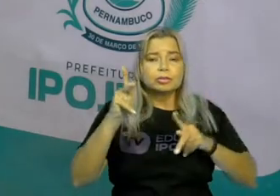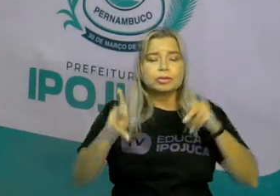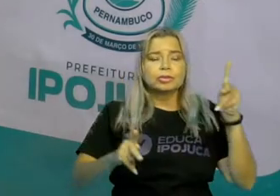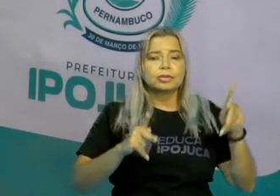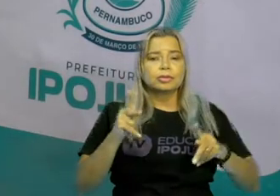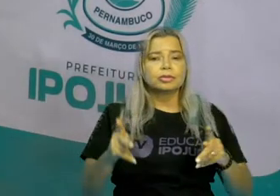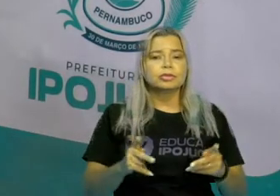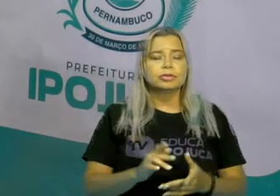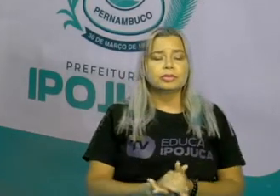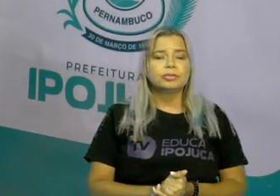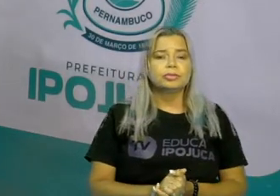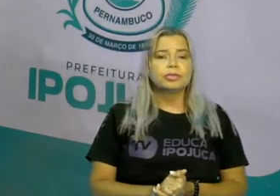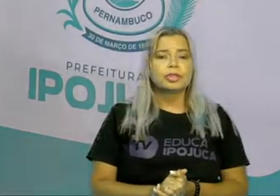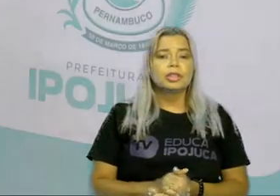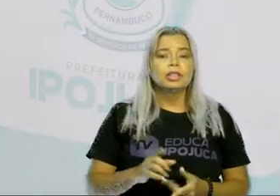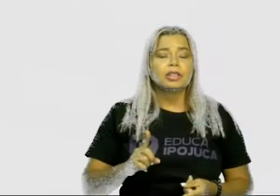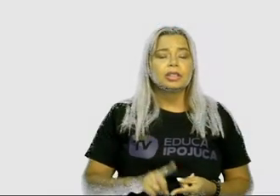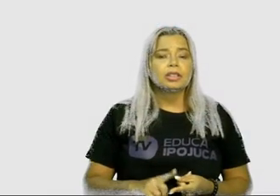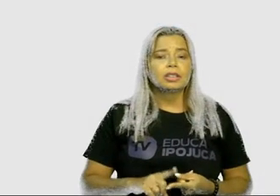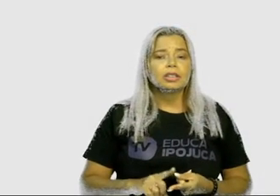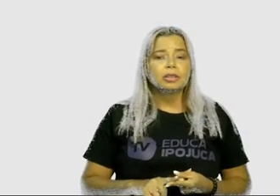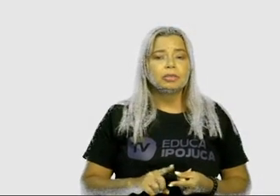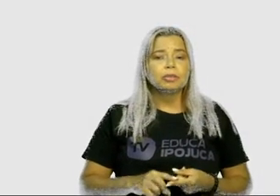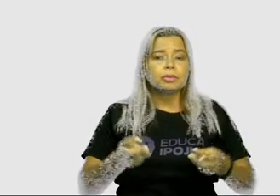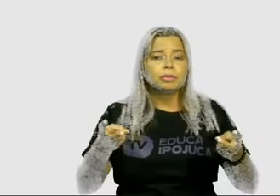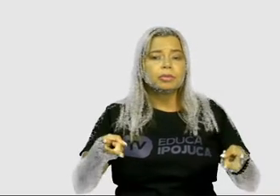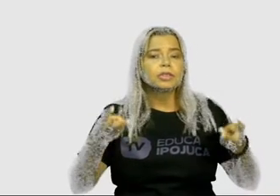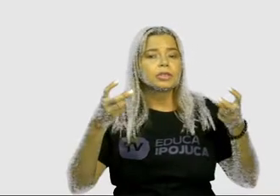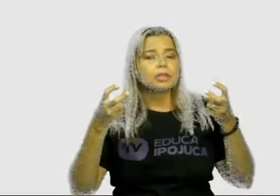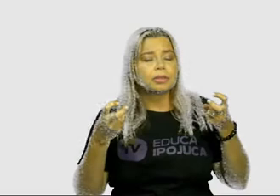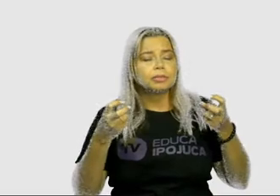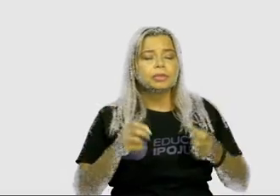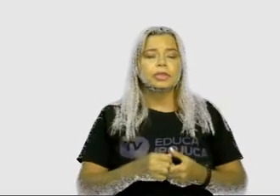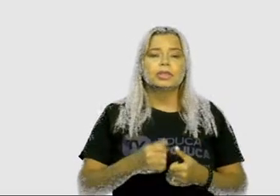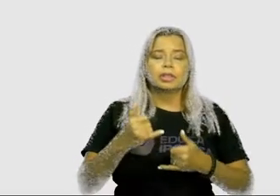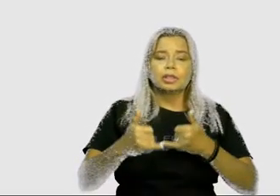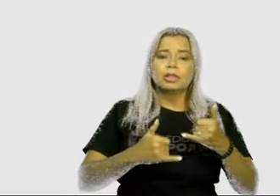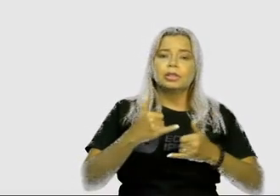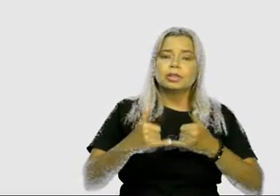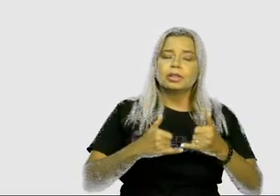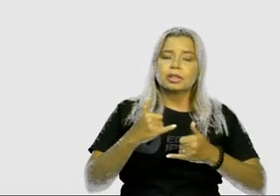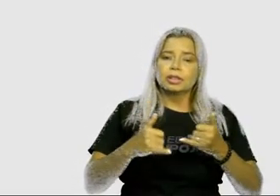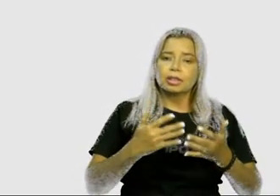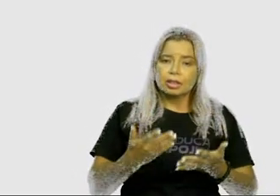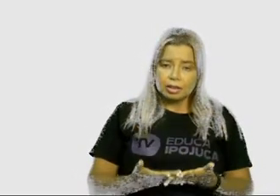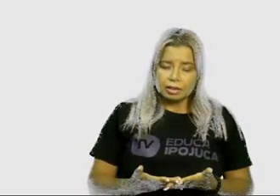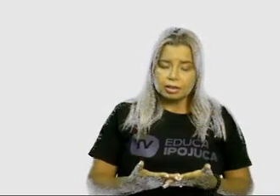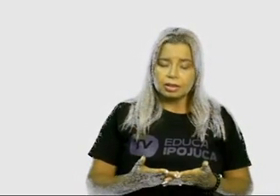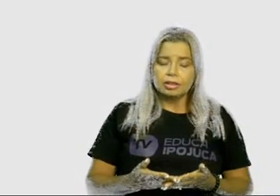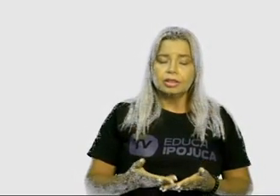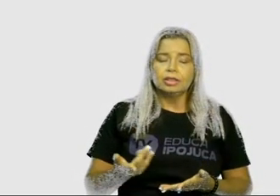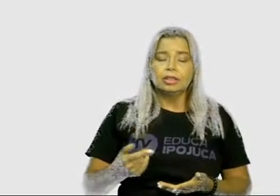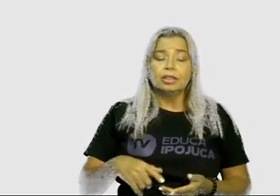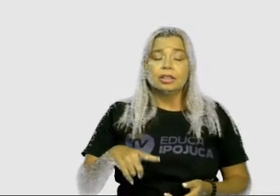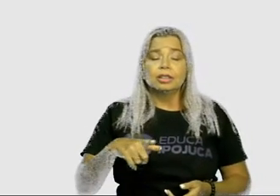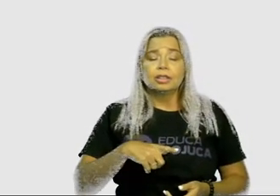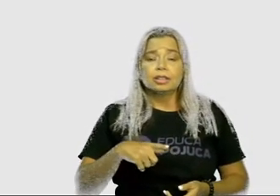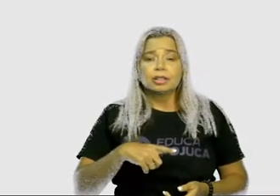Já podemos perceber que o momento da diversão é também de conhecimento do mundo dos